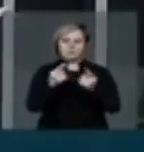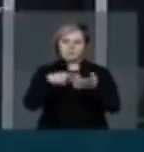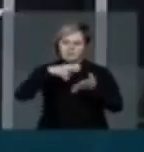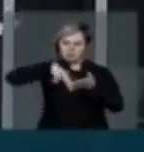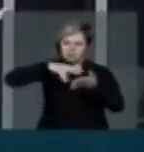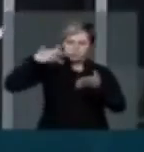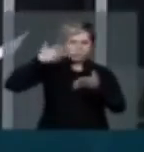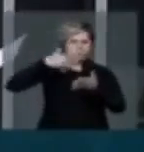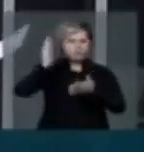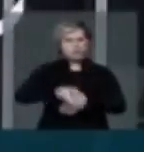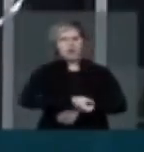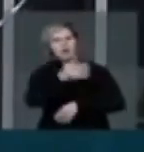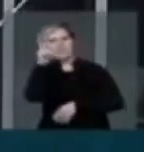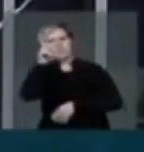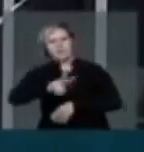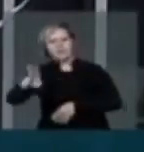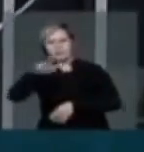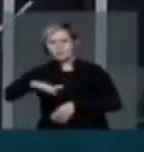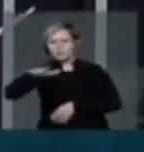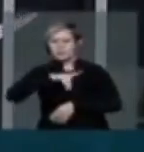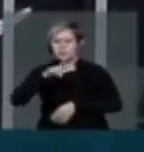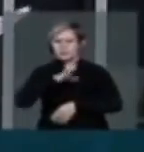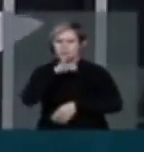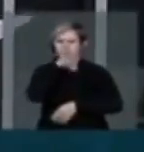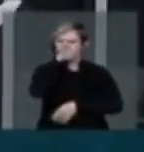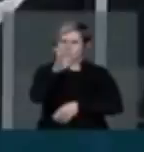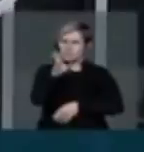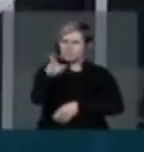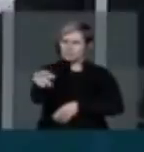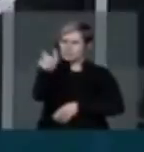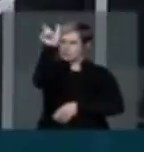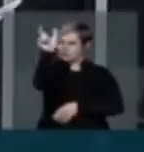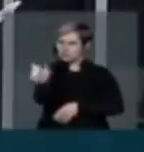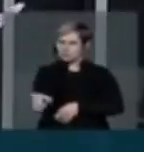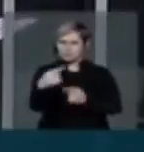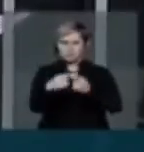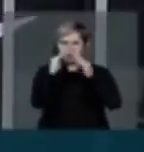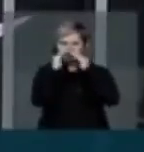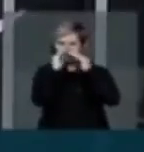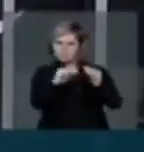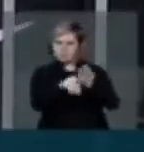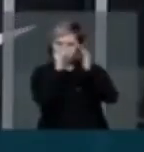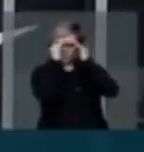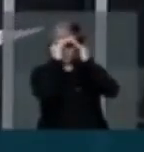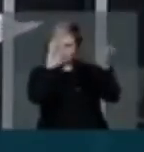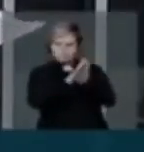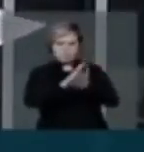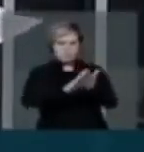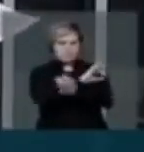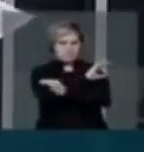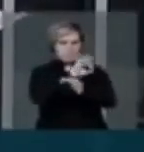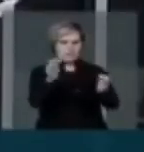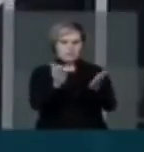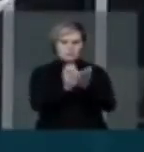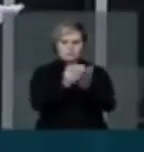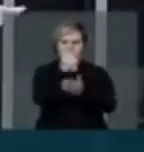em muitos lugares têm provado o absurdo das afrontas desse cidadão que não respeita os evangélicos no Brasil.